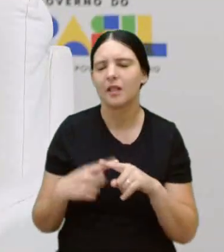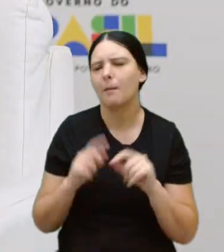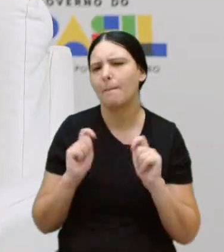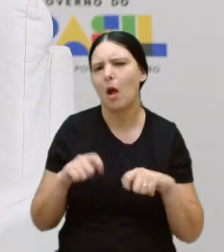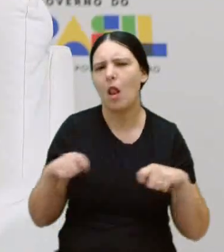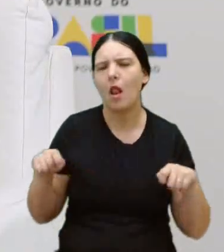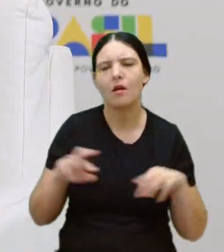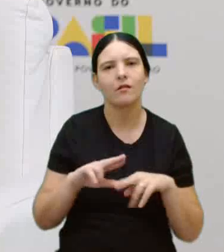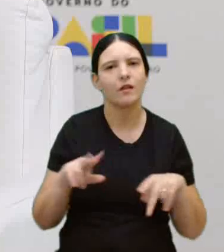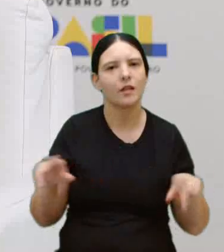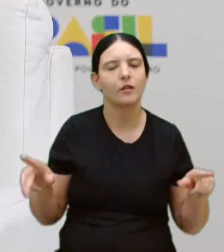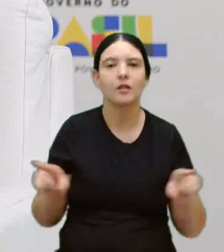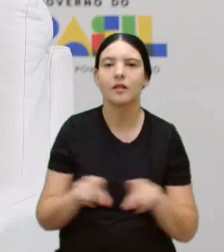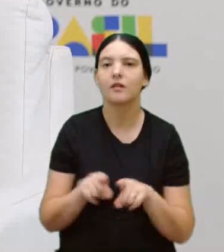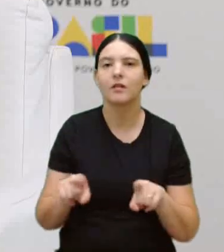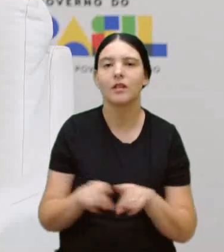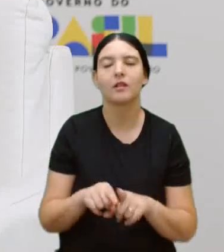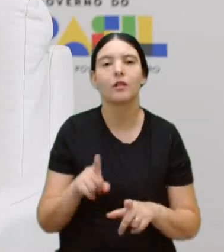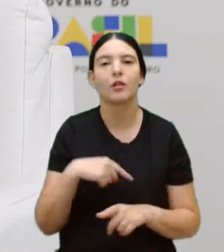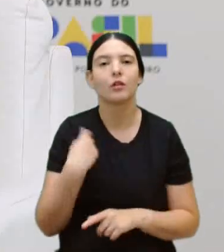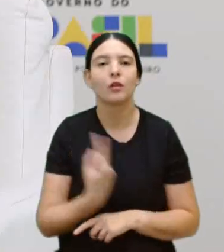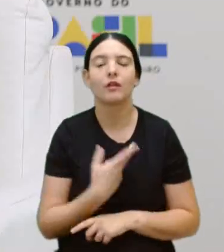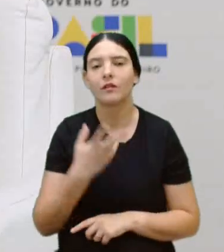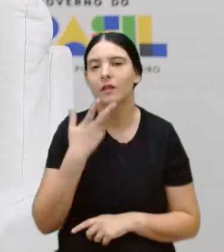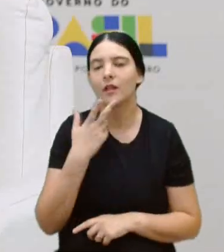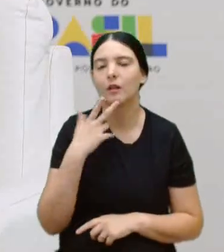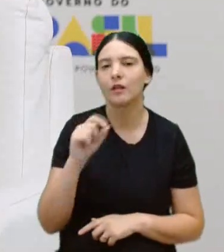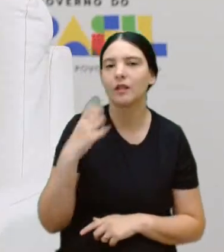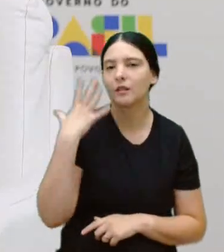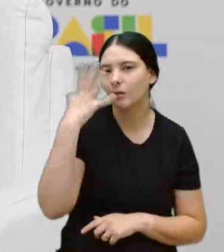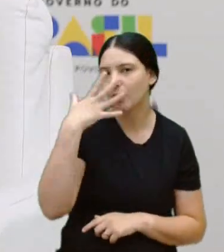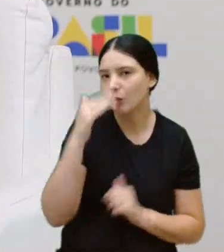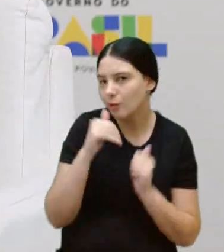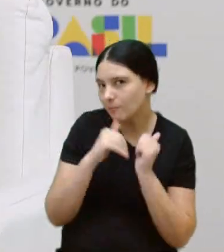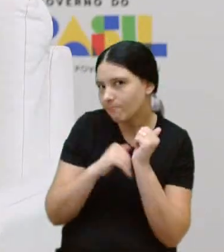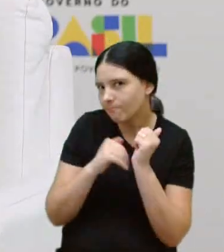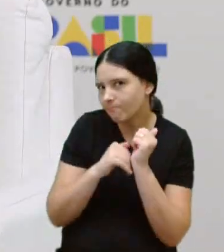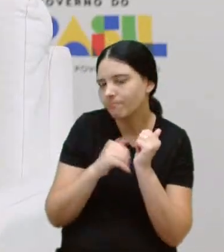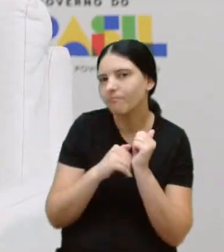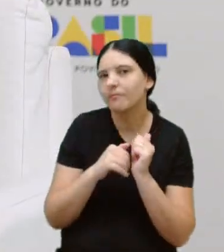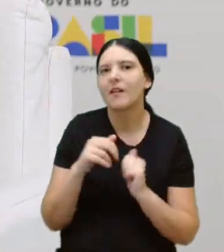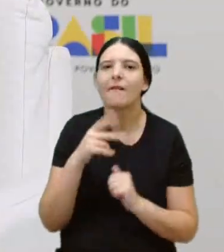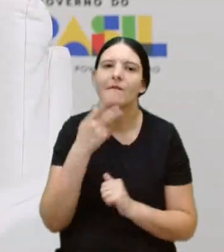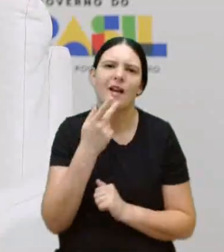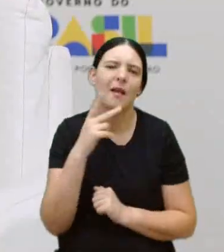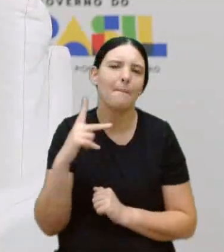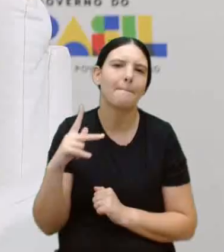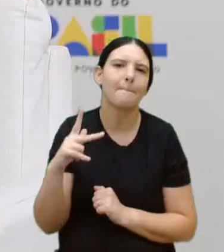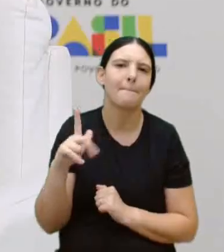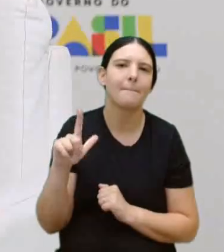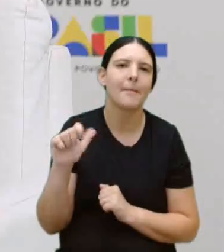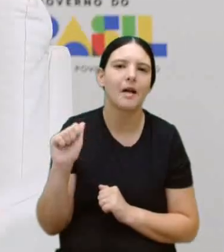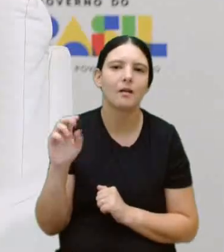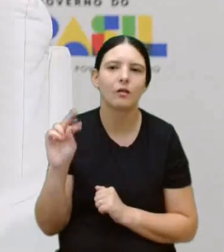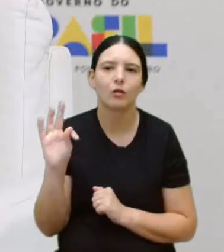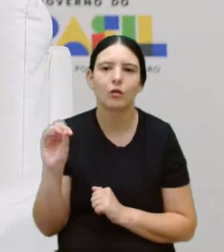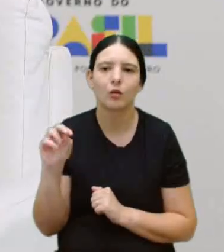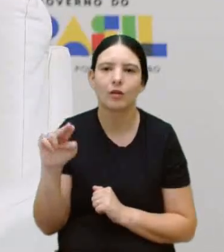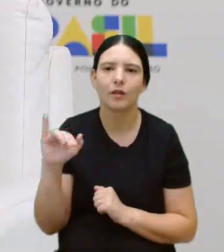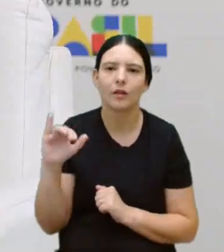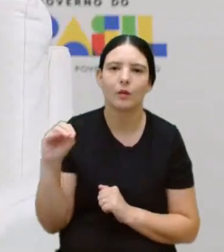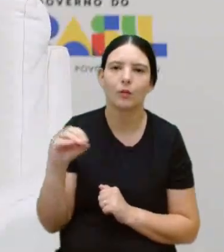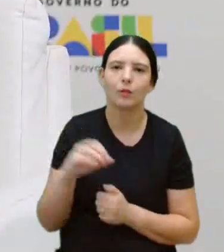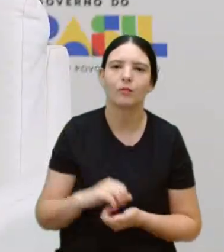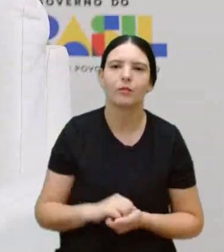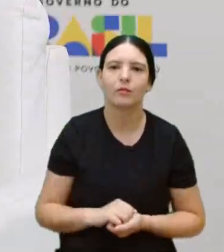incomum chamarmos essas paixões secretas, não encarnadas, de amor platônico. Ele fecha o livro e o coloca de volta